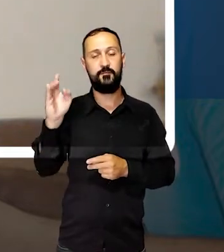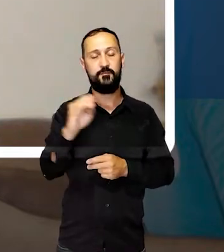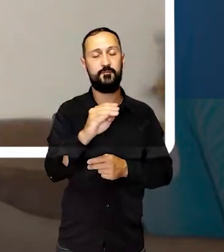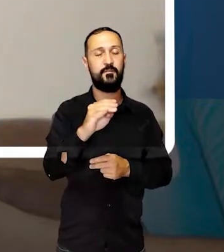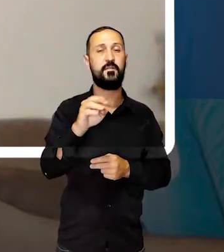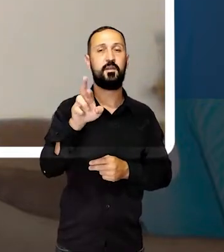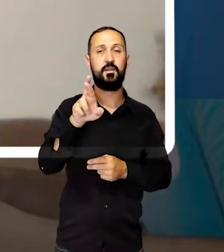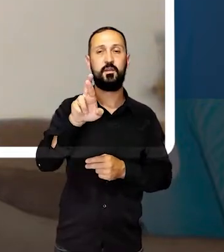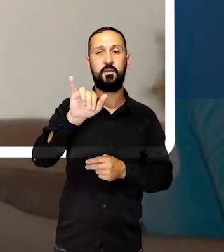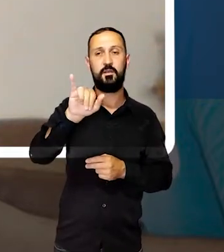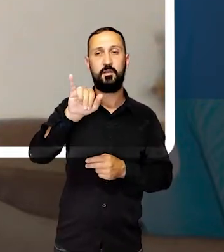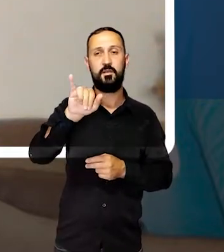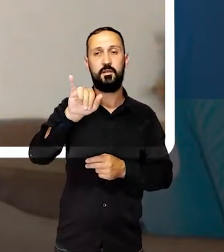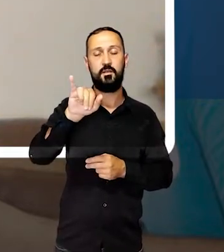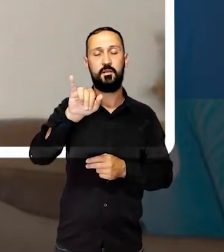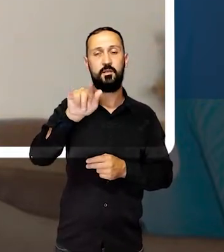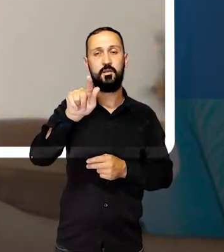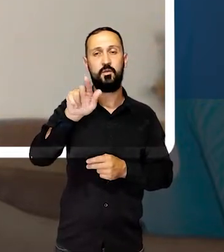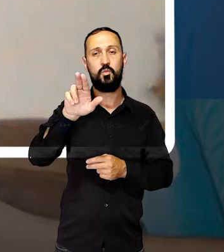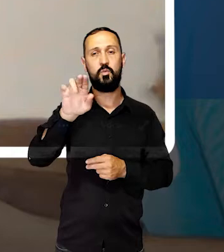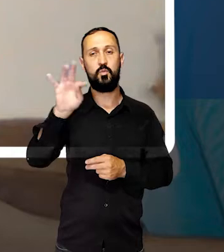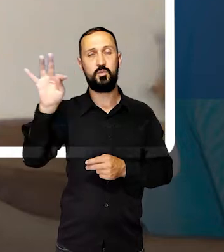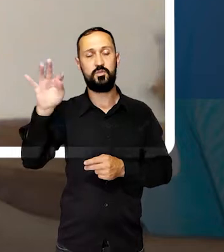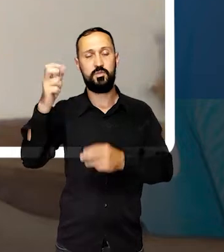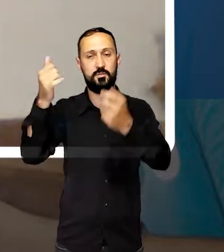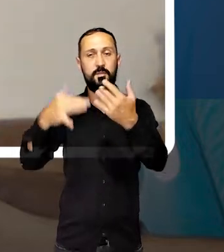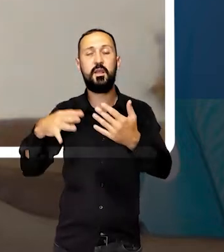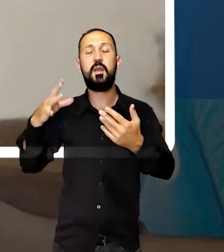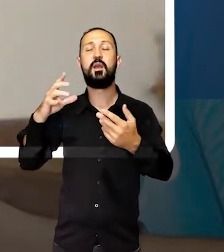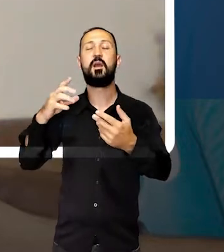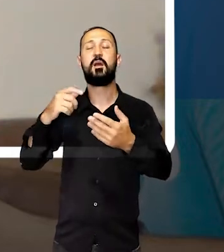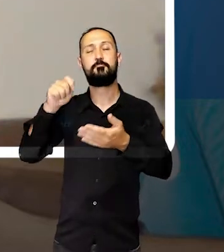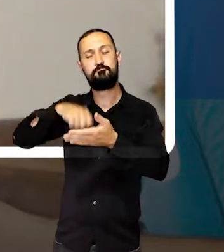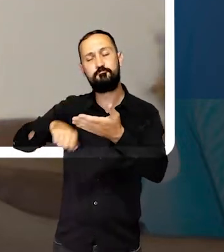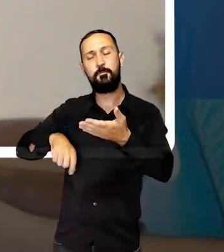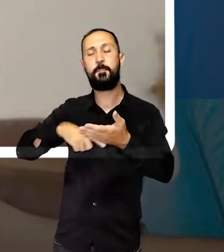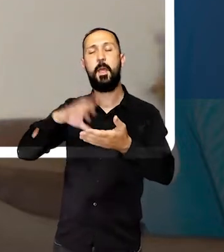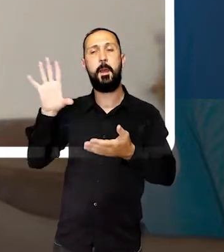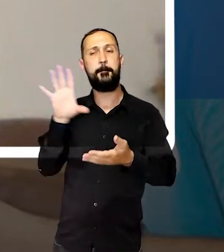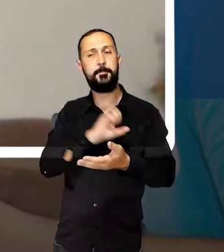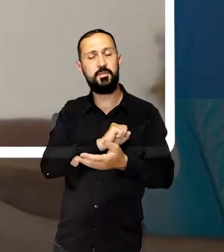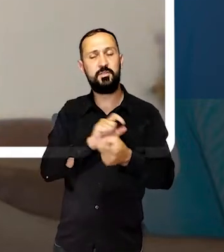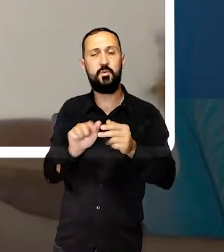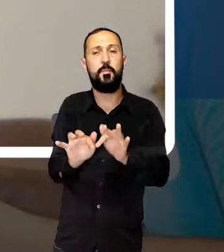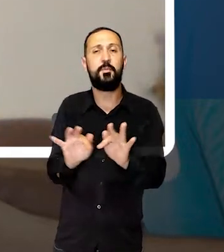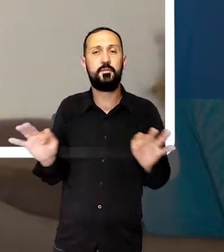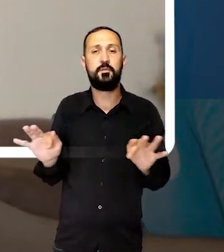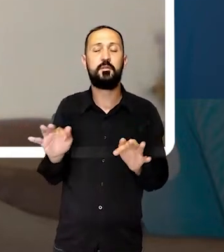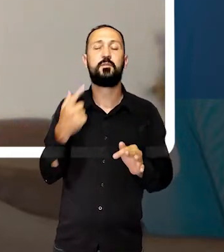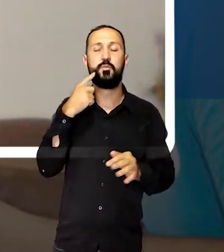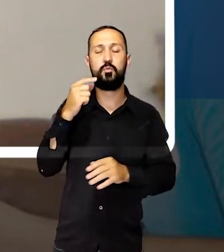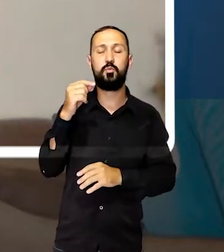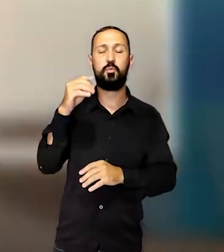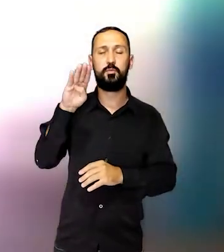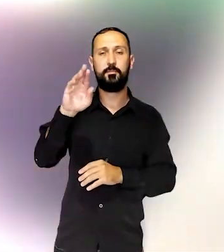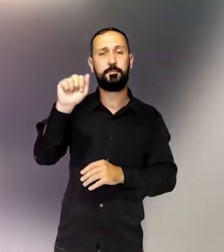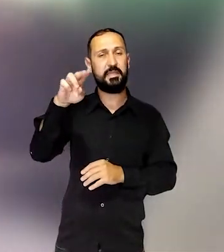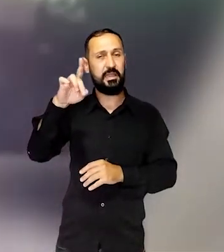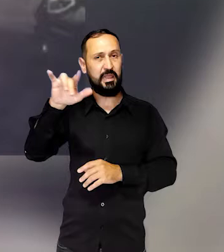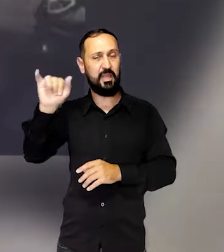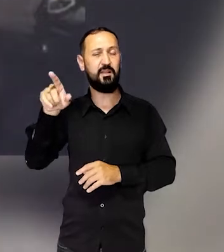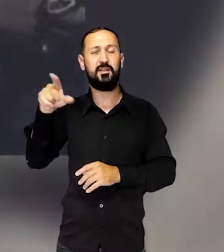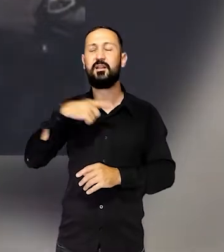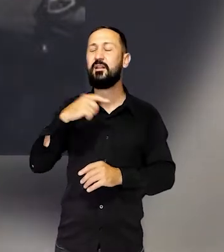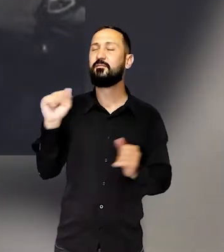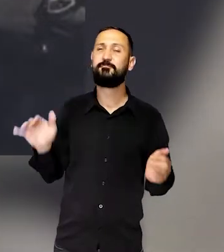ele desenvolveu toda uma tese chamada A Paixão e a Humildade na obra do Manuel Bandeira. Ele é